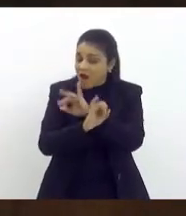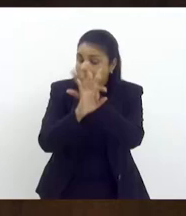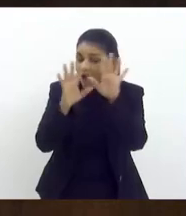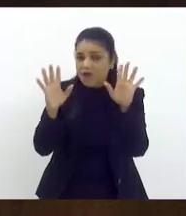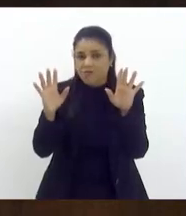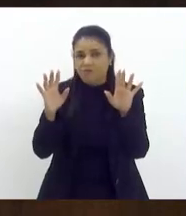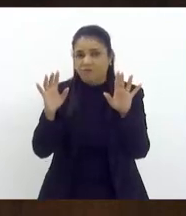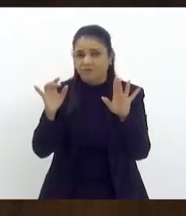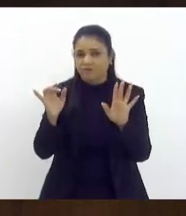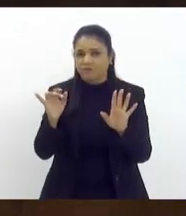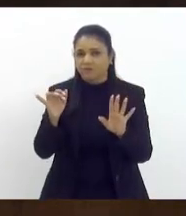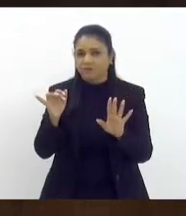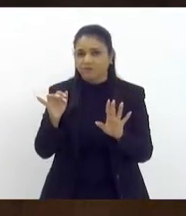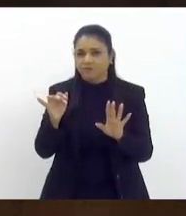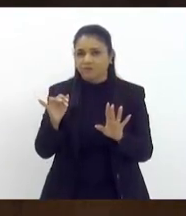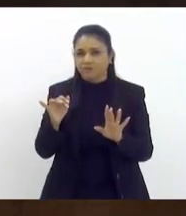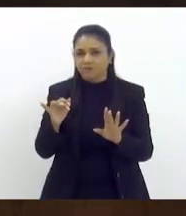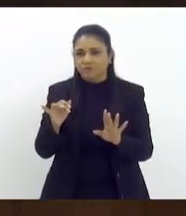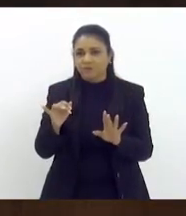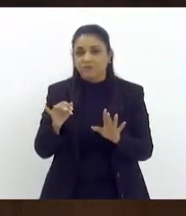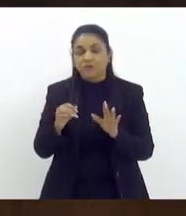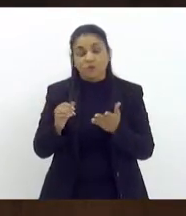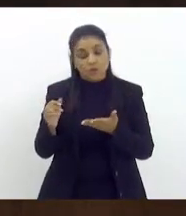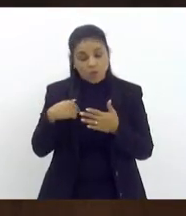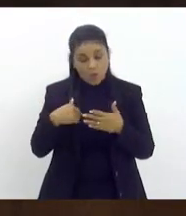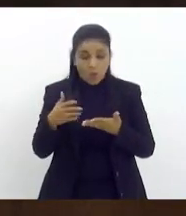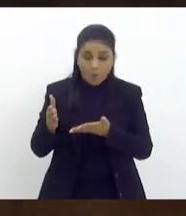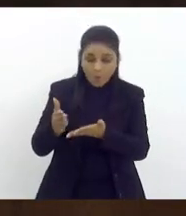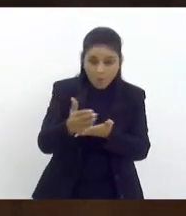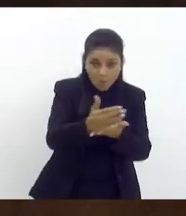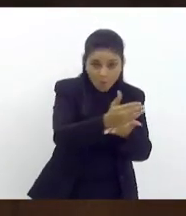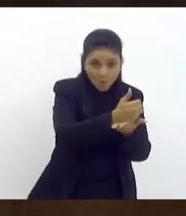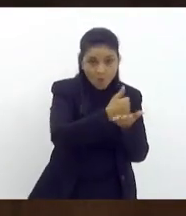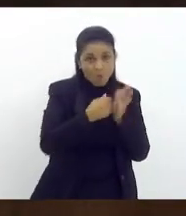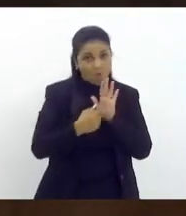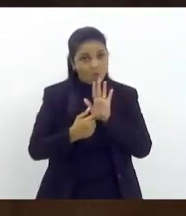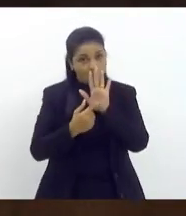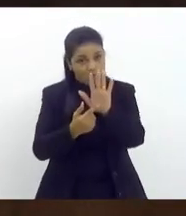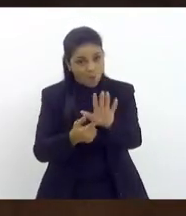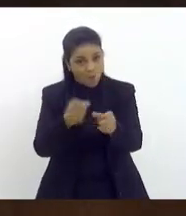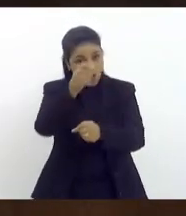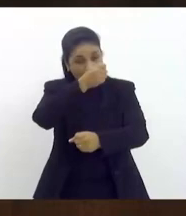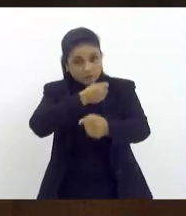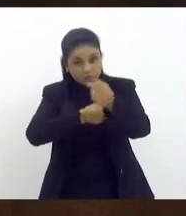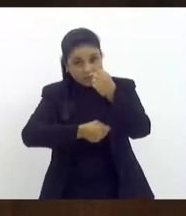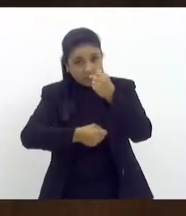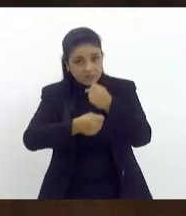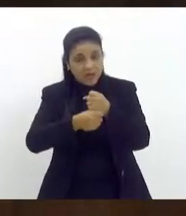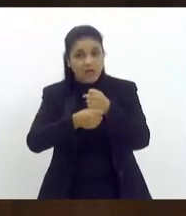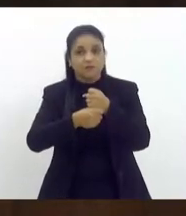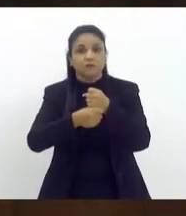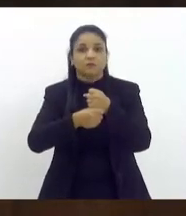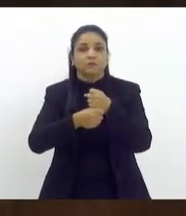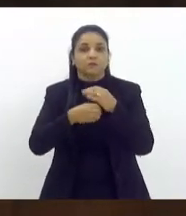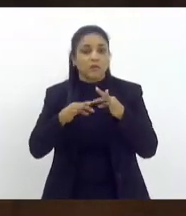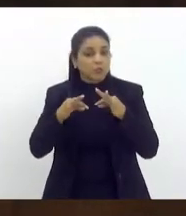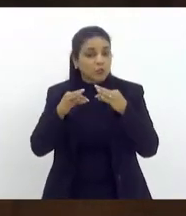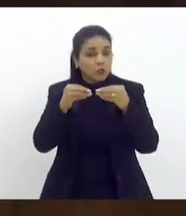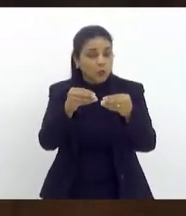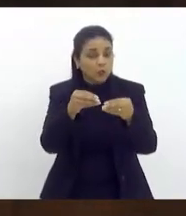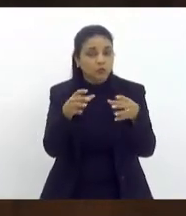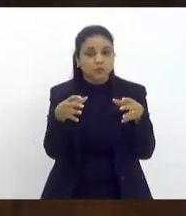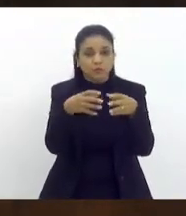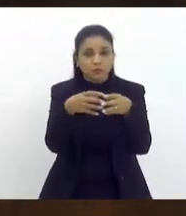Presidente eu trouxe aqui dados do que a gente fez no ano passado do seu Impacto para todas as categorias do